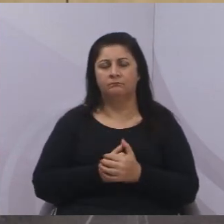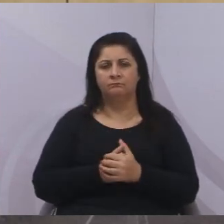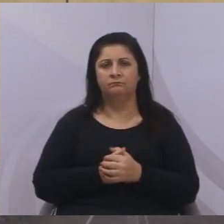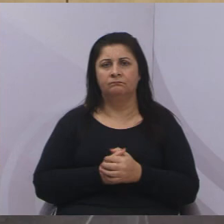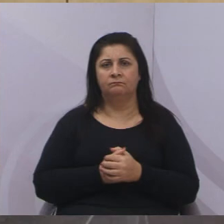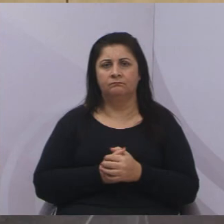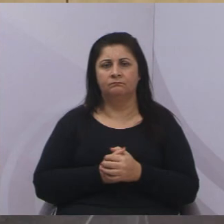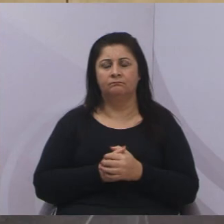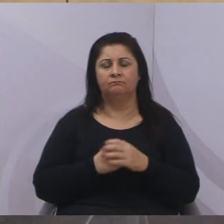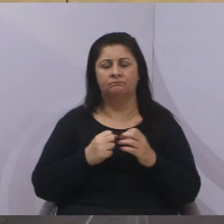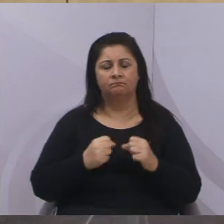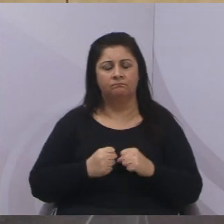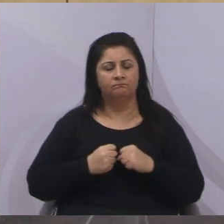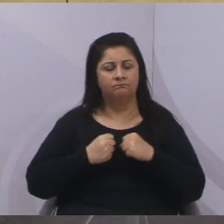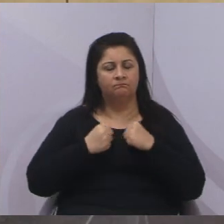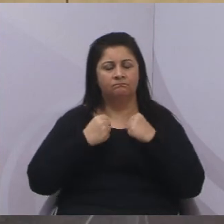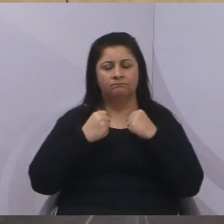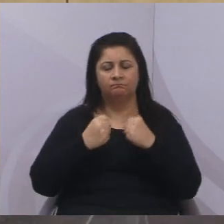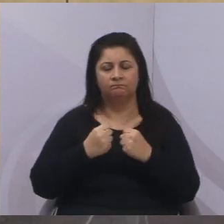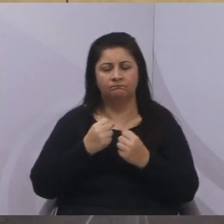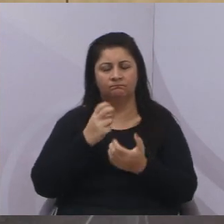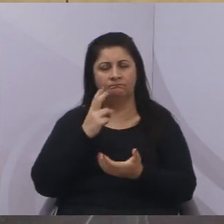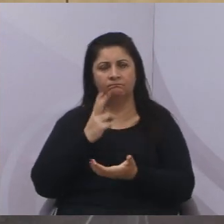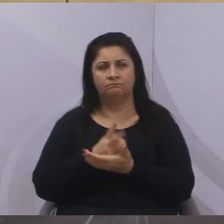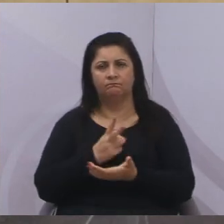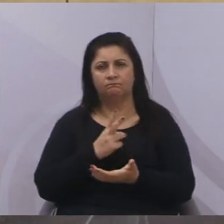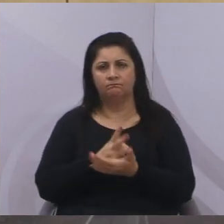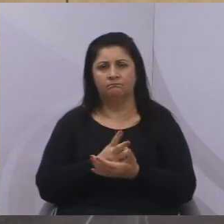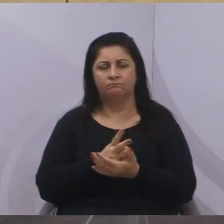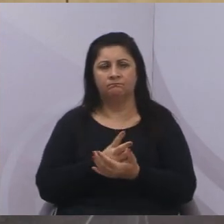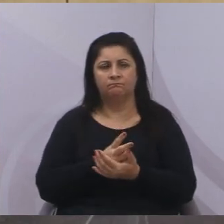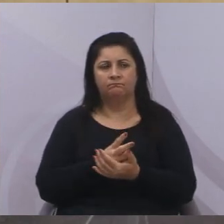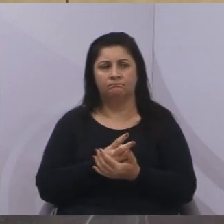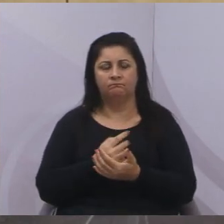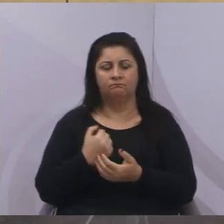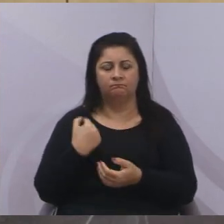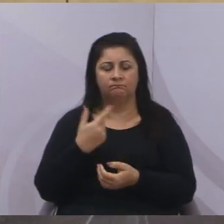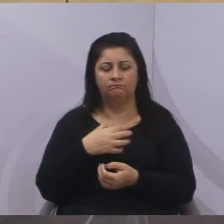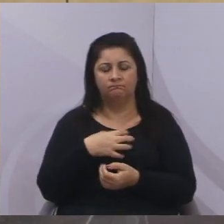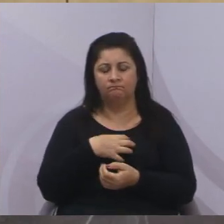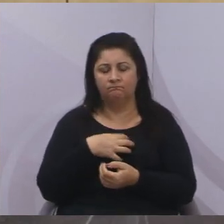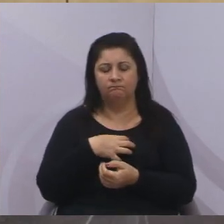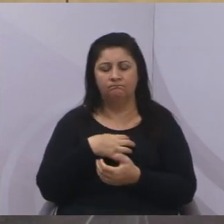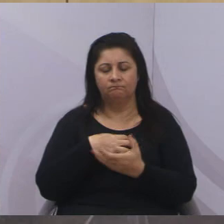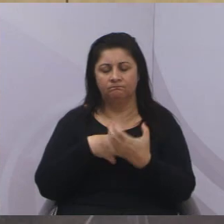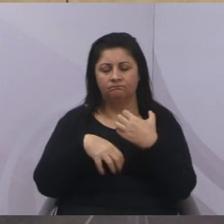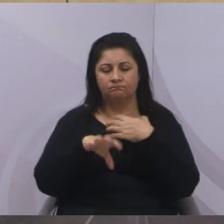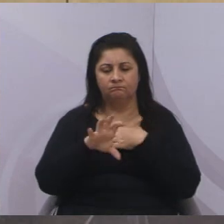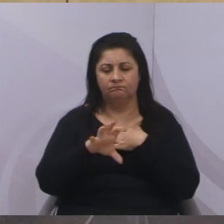o esforço, você pode ter certeza que é grande. Nós sentimos muito o que aconteceu com você.